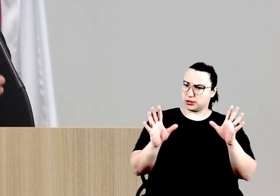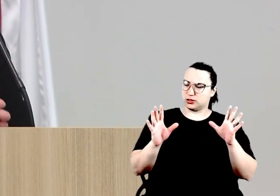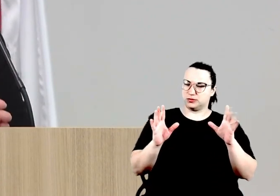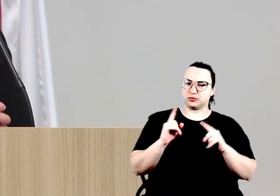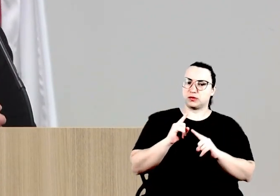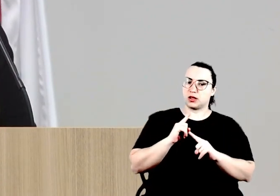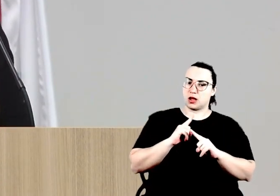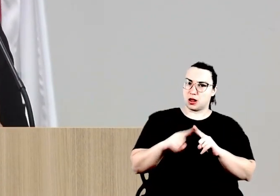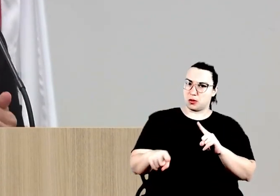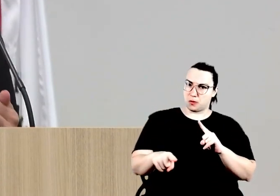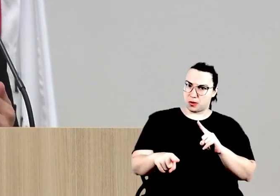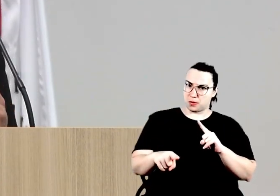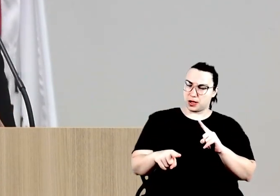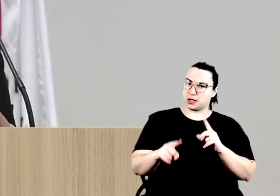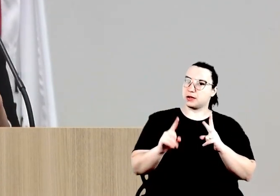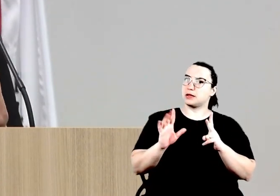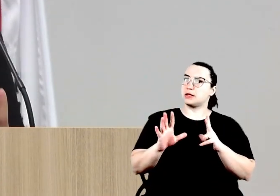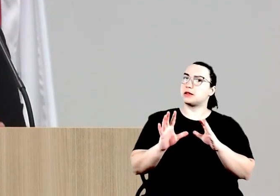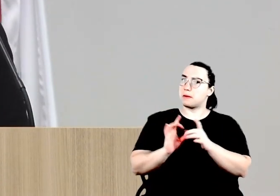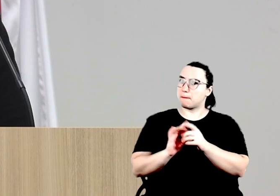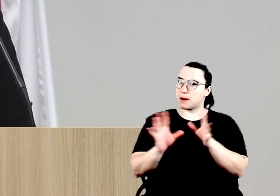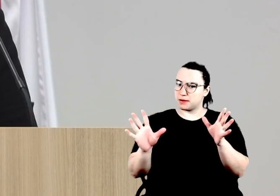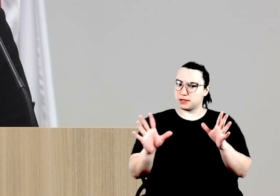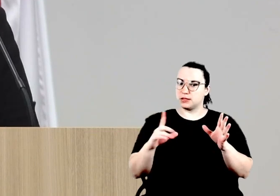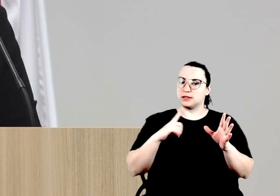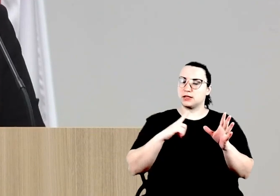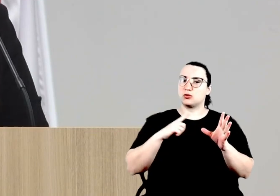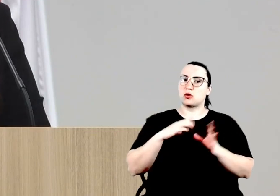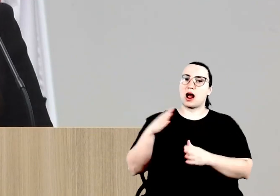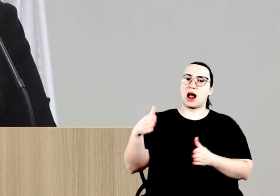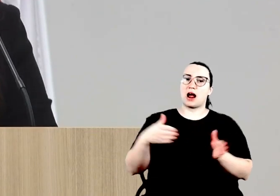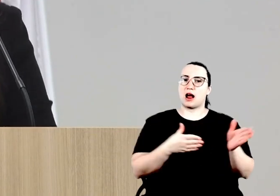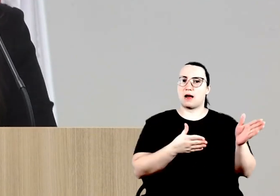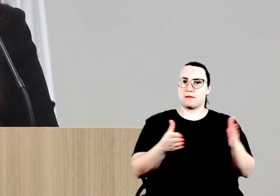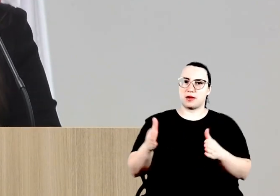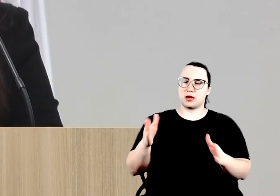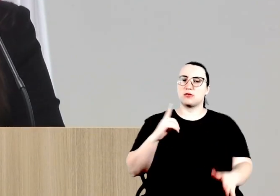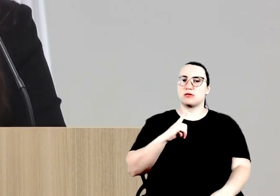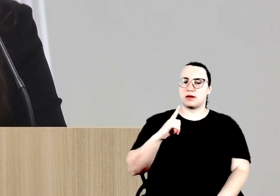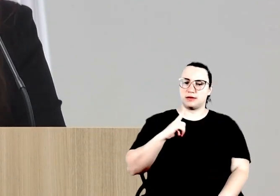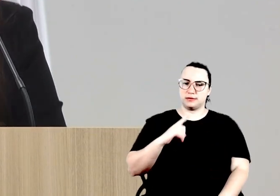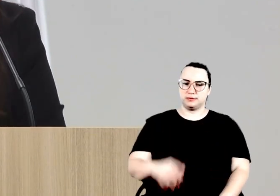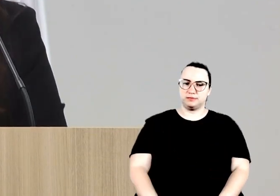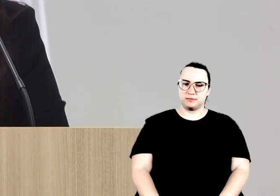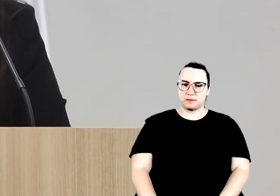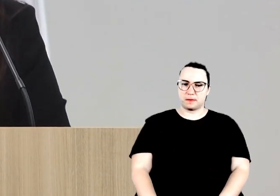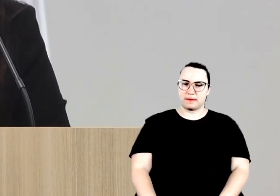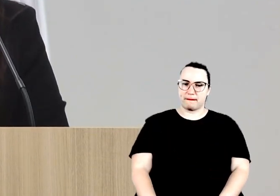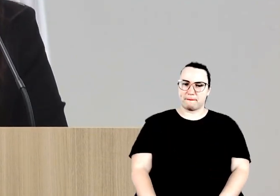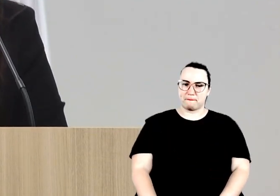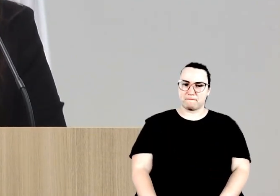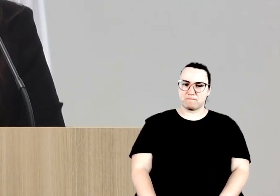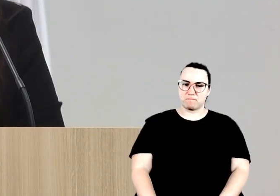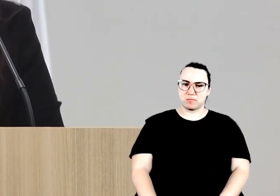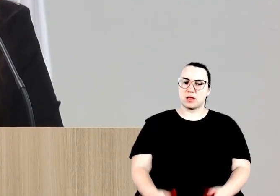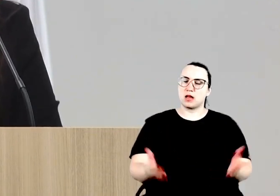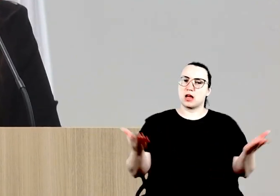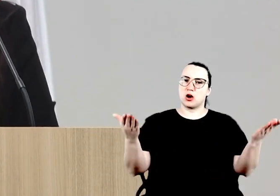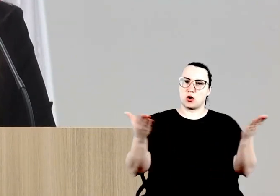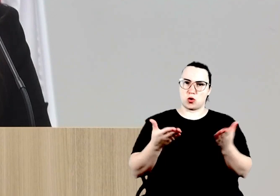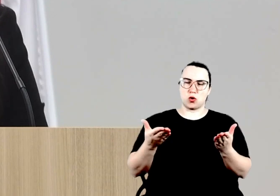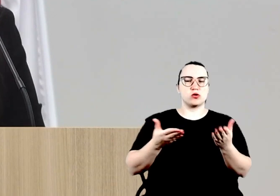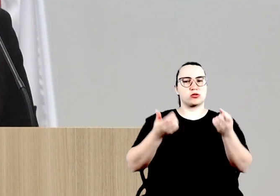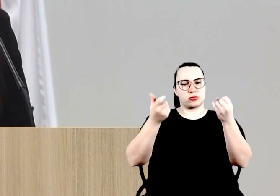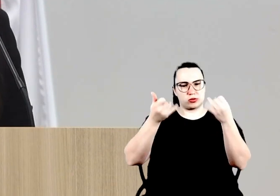precisa permitir. Então tudo tem caminhos. E eu acho que hoje é um pouquinho do que eu queria falar para vocês. A